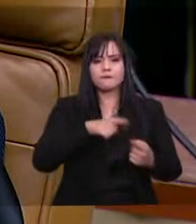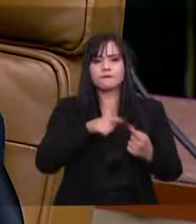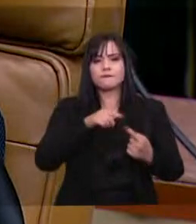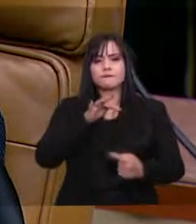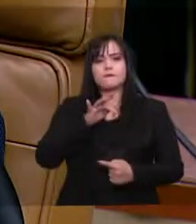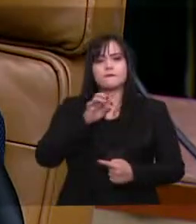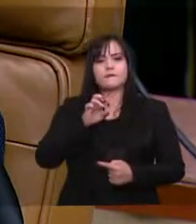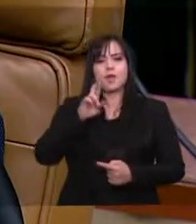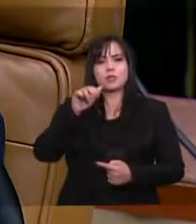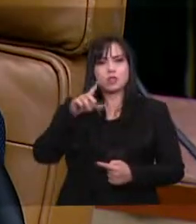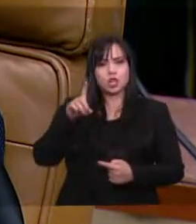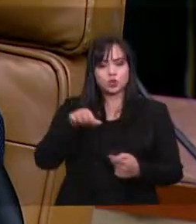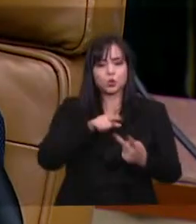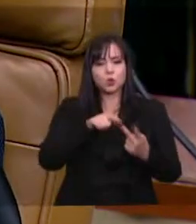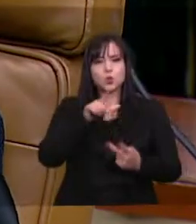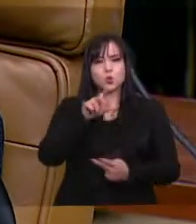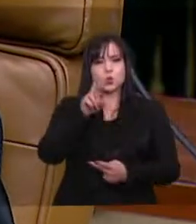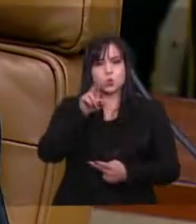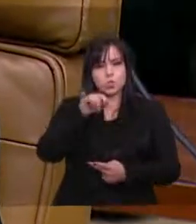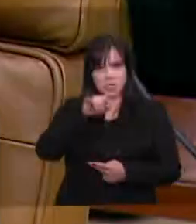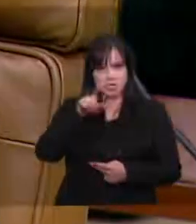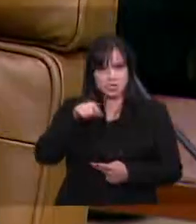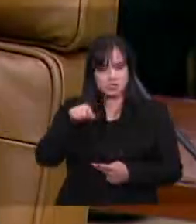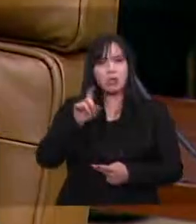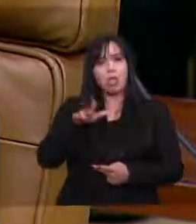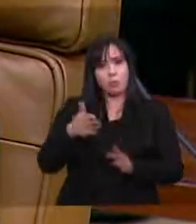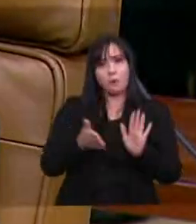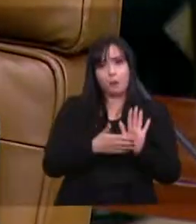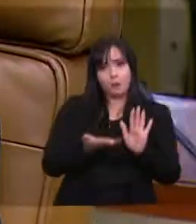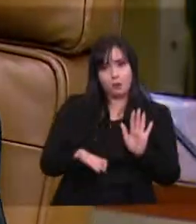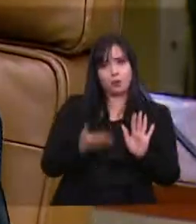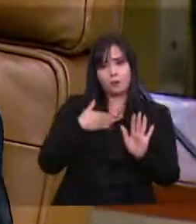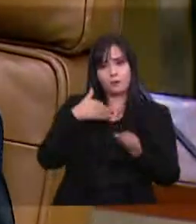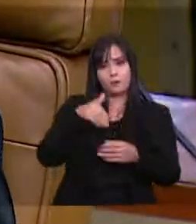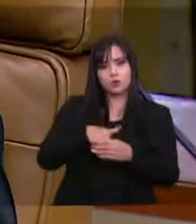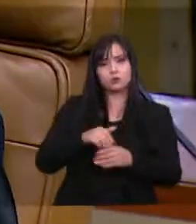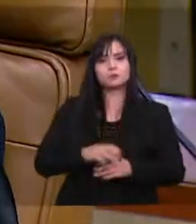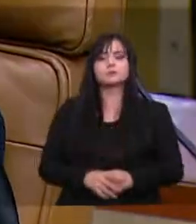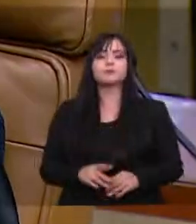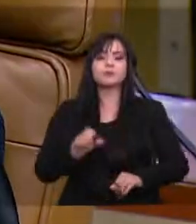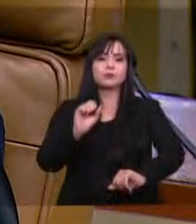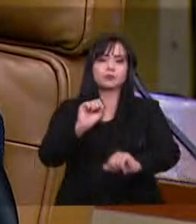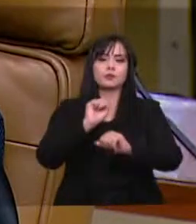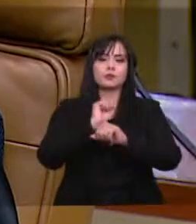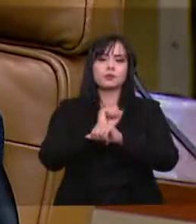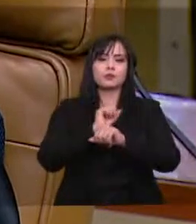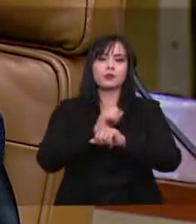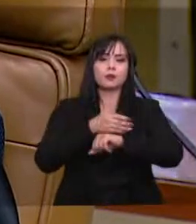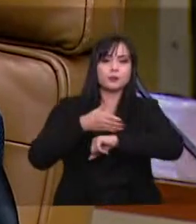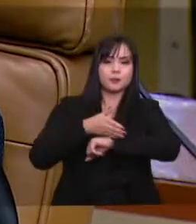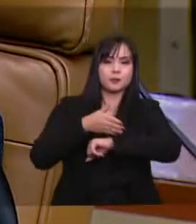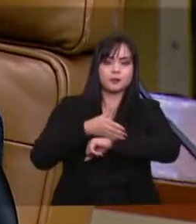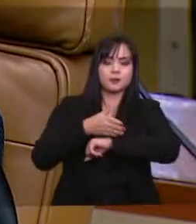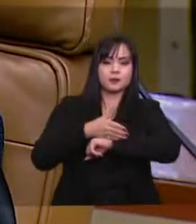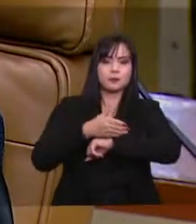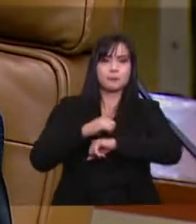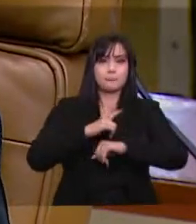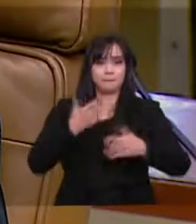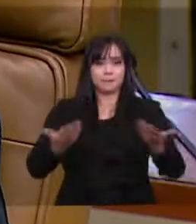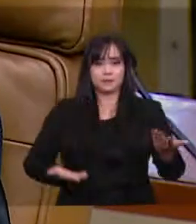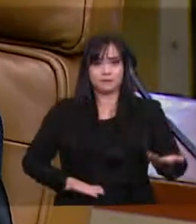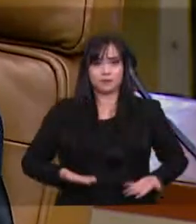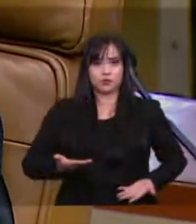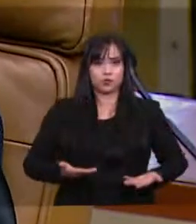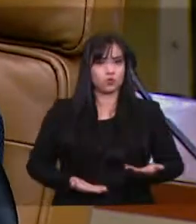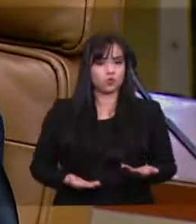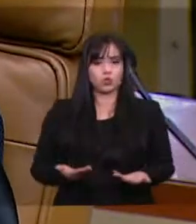Afonso Collor de Mello e Luiz Pereira Duarte Amorim é o que propõe no voto a interdição para o exercício de cargo função pública